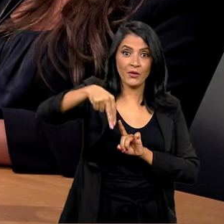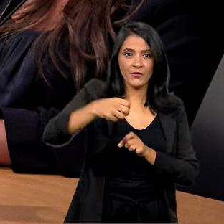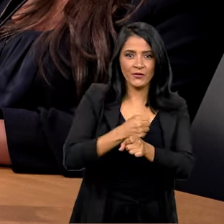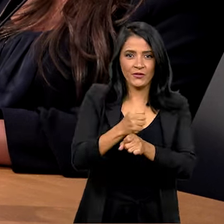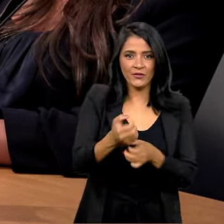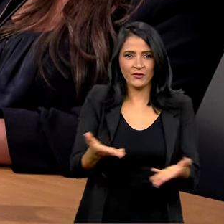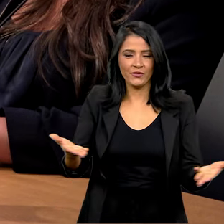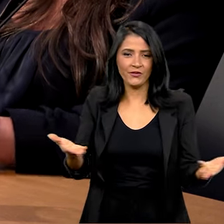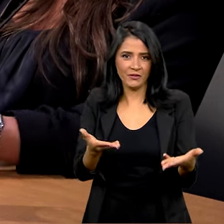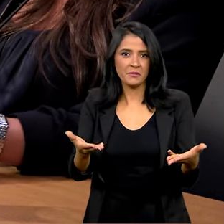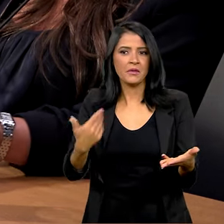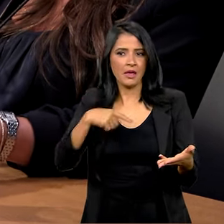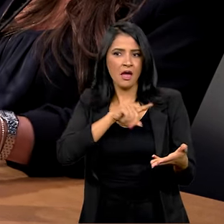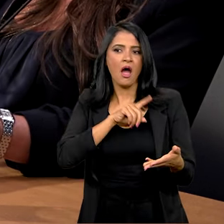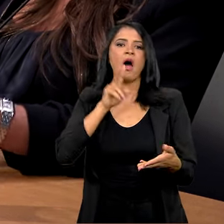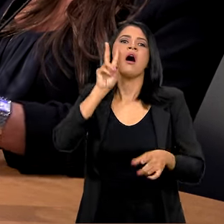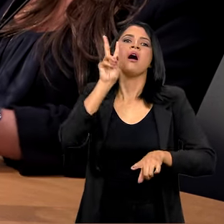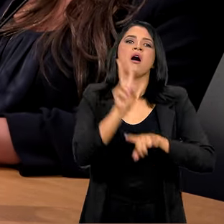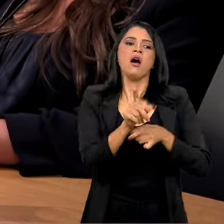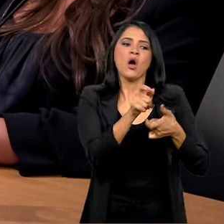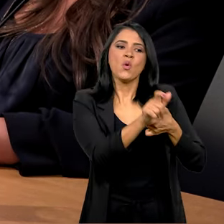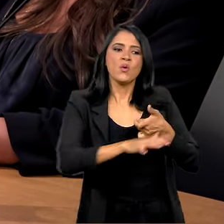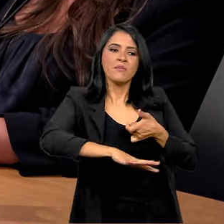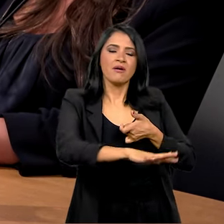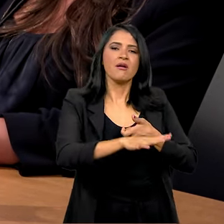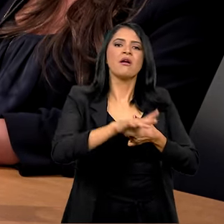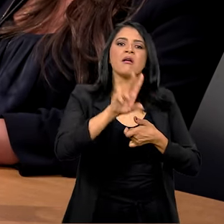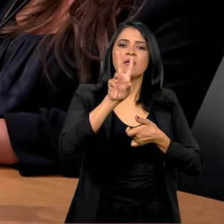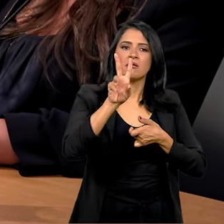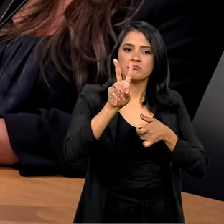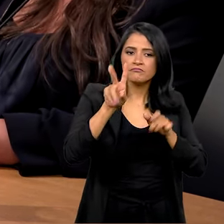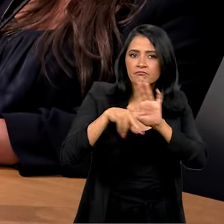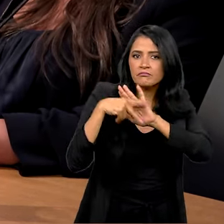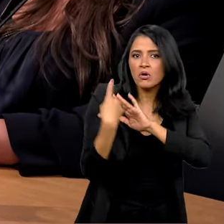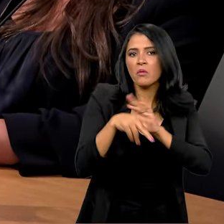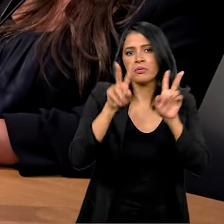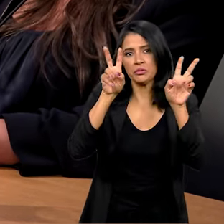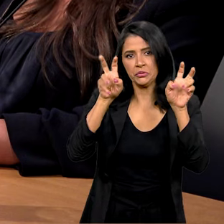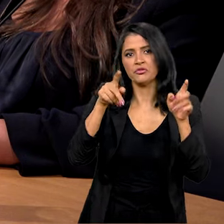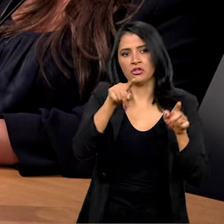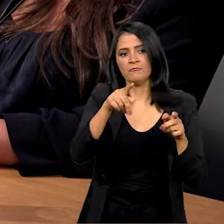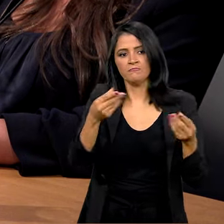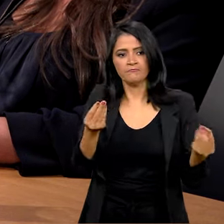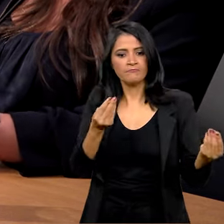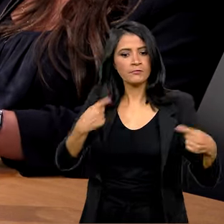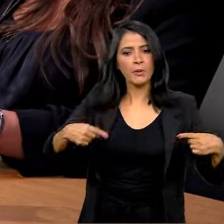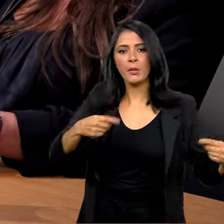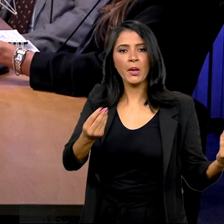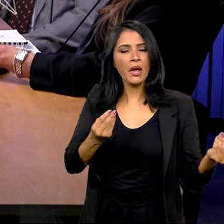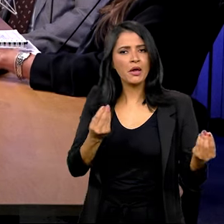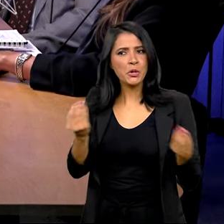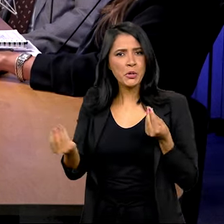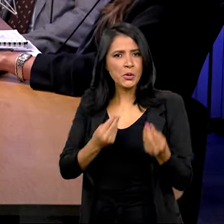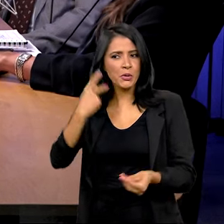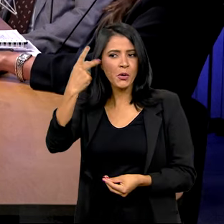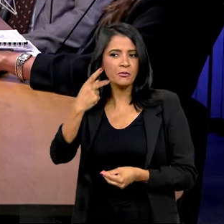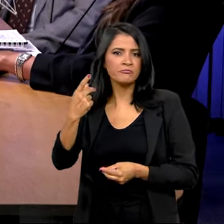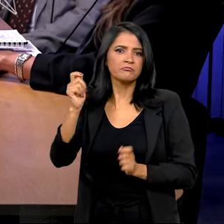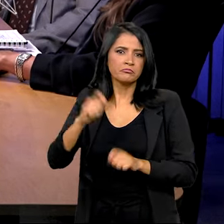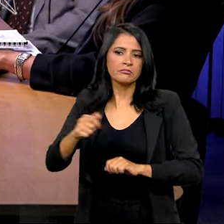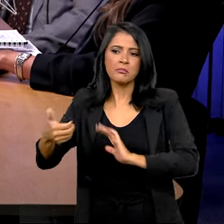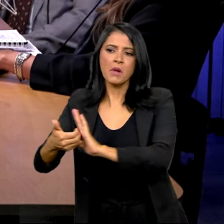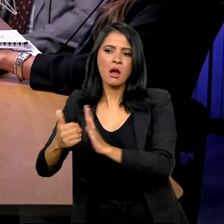deste ano a gente reservou um espaço para discussão desse tema né como que os parlamentos podem